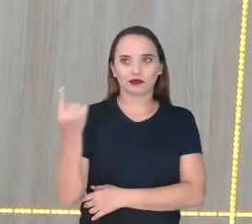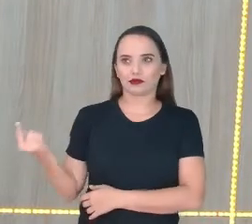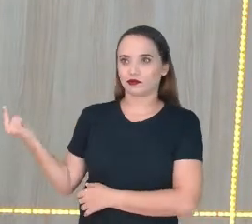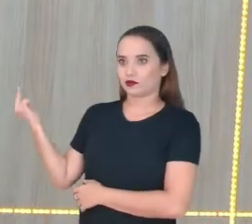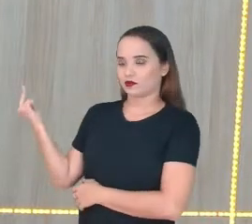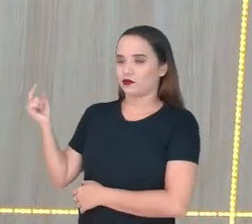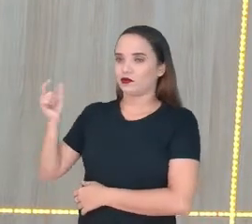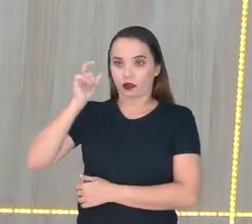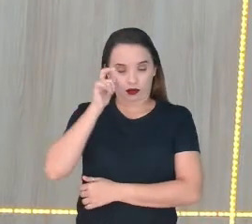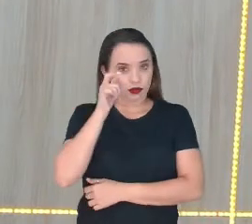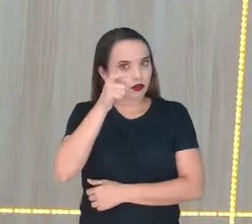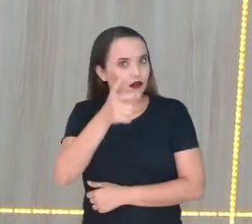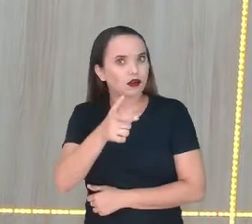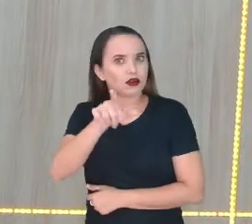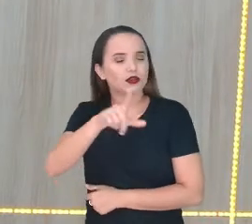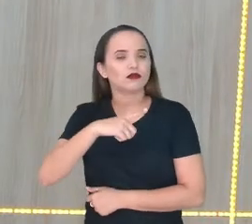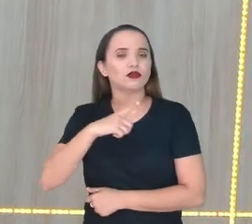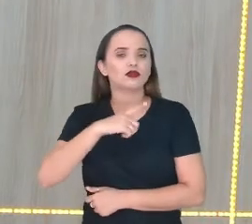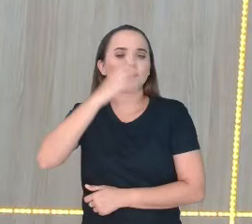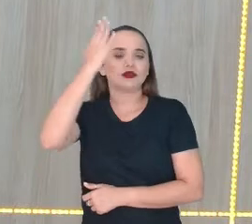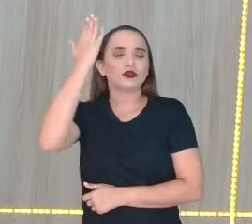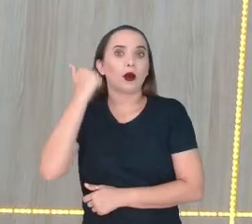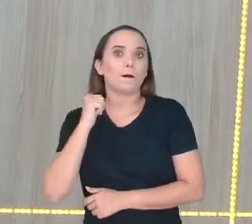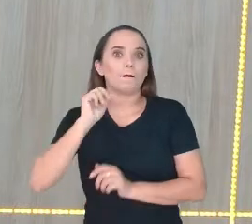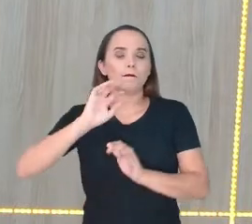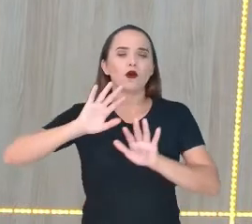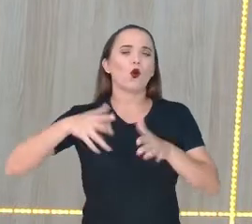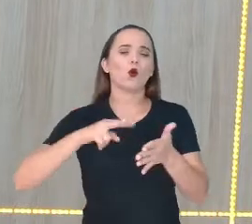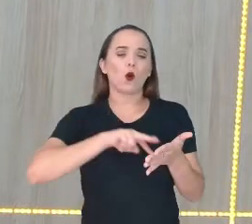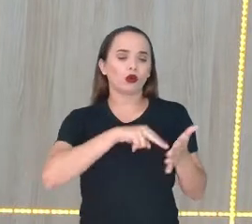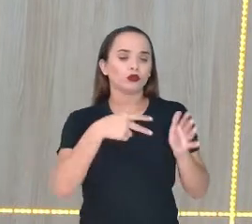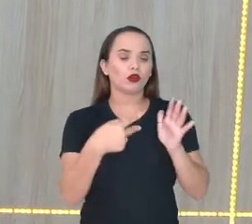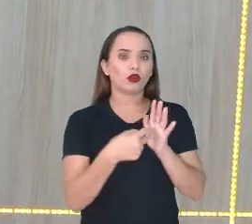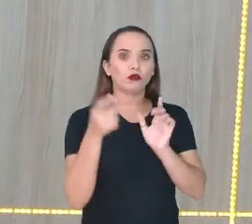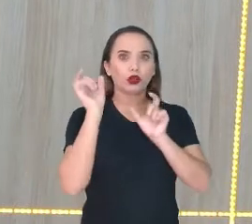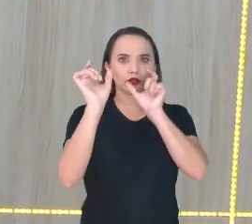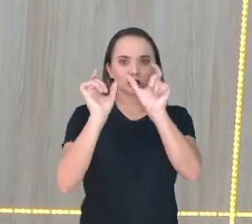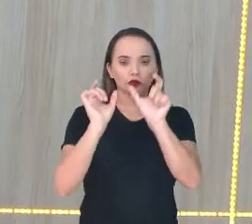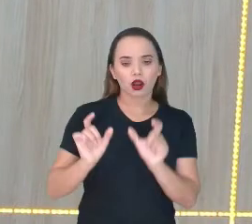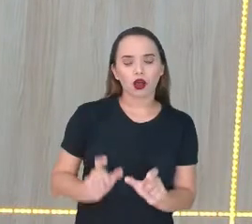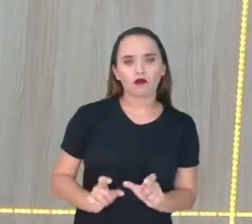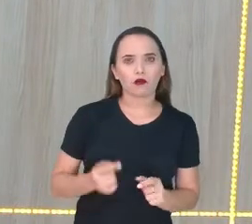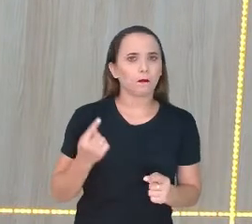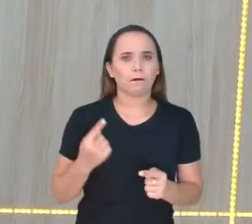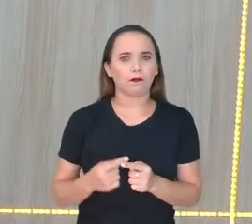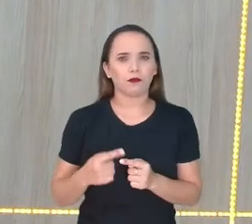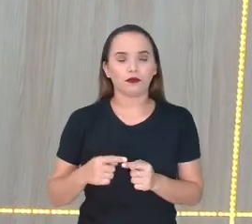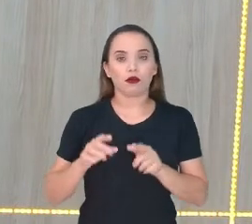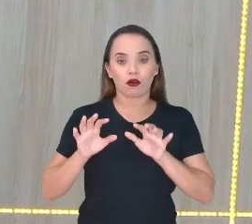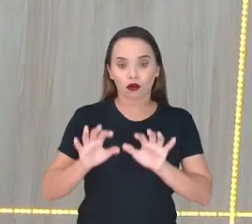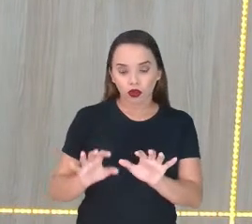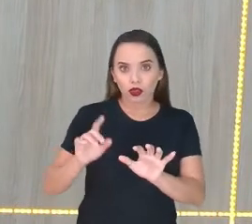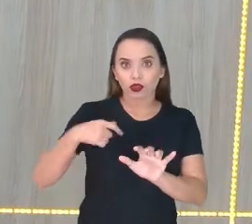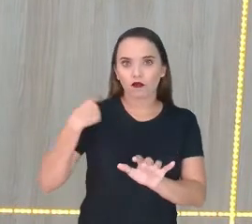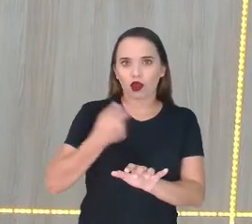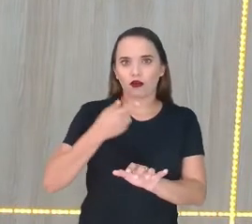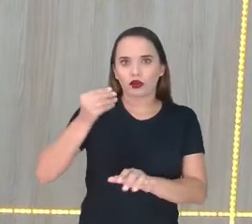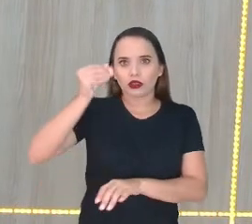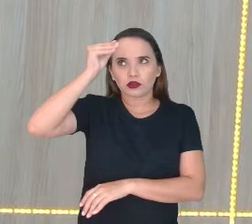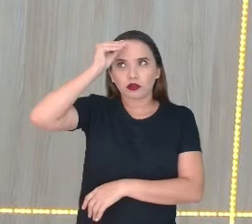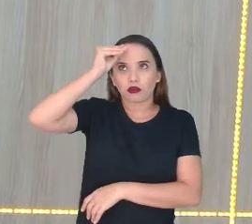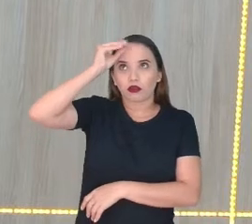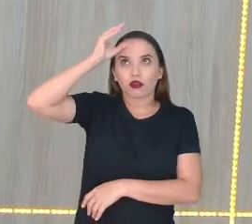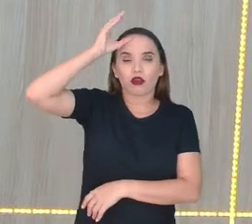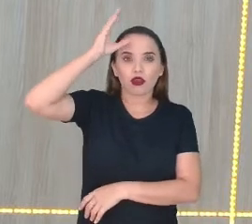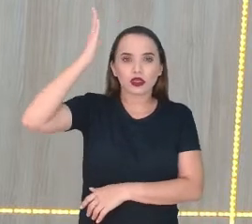É interessante que se pesquise o significado das palavras, porque isso faz com que a gente entenda melhor os